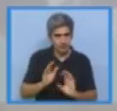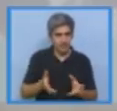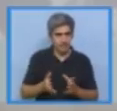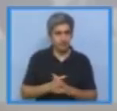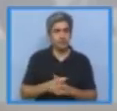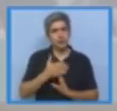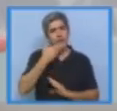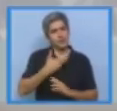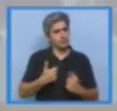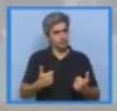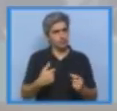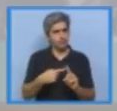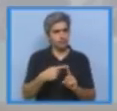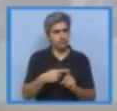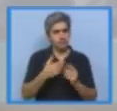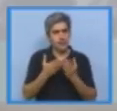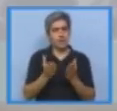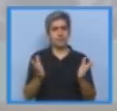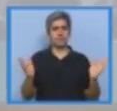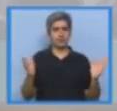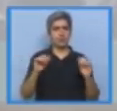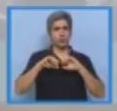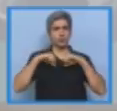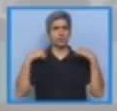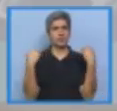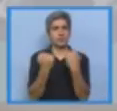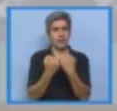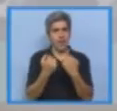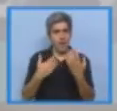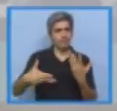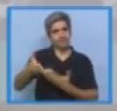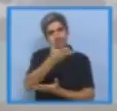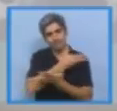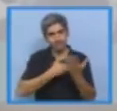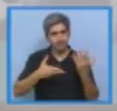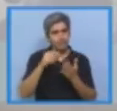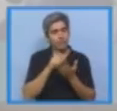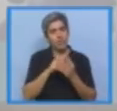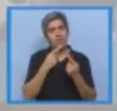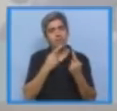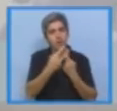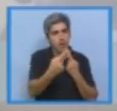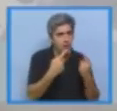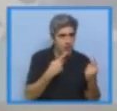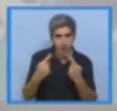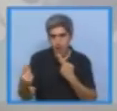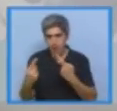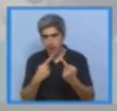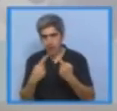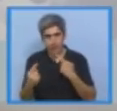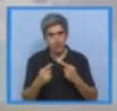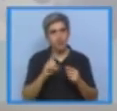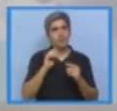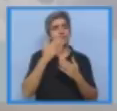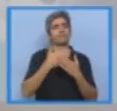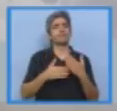boa de abertura à sociedade, de começar a gerar pontos de diálogo e de não ser um portal que